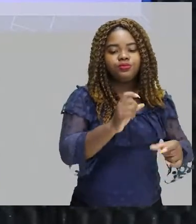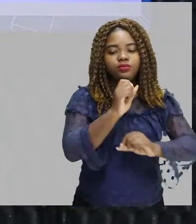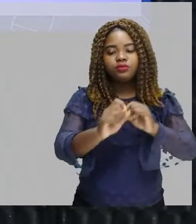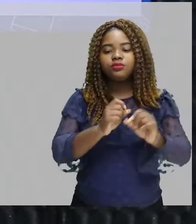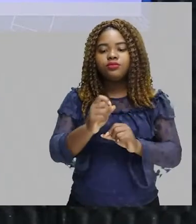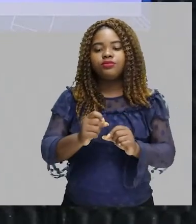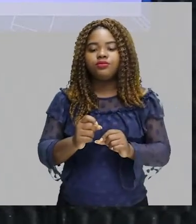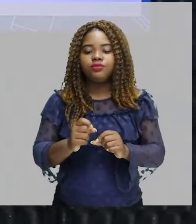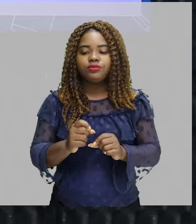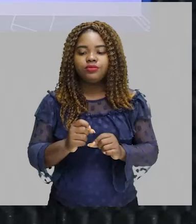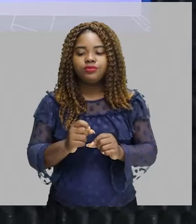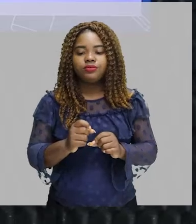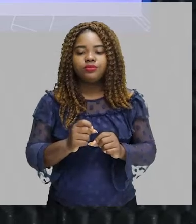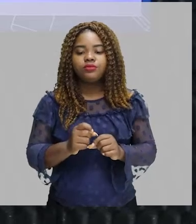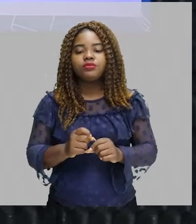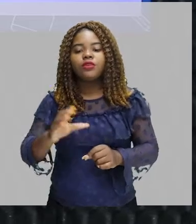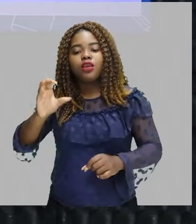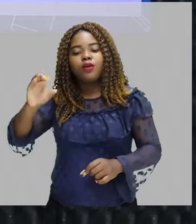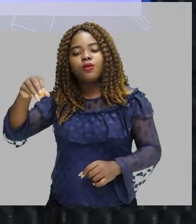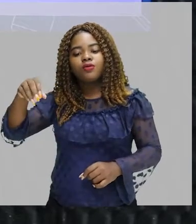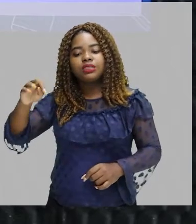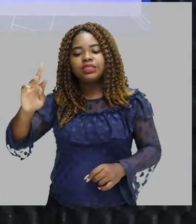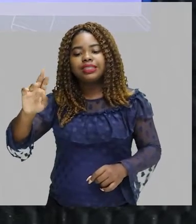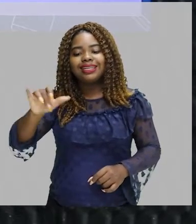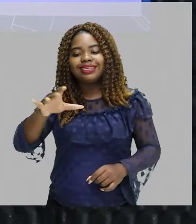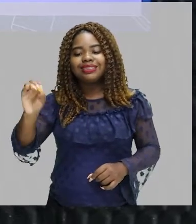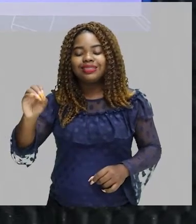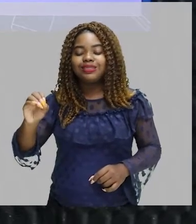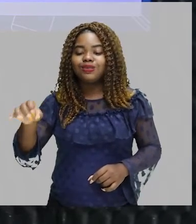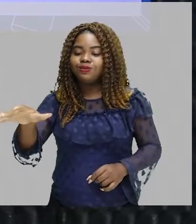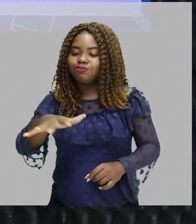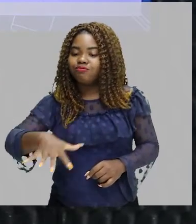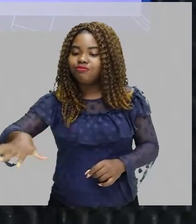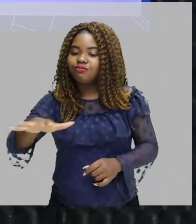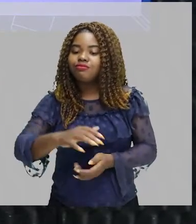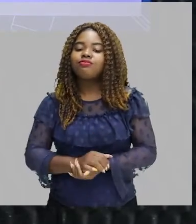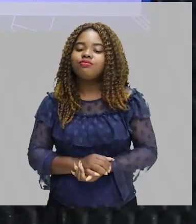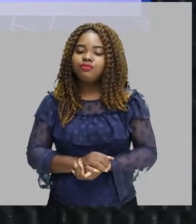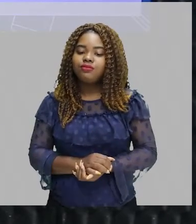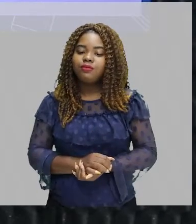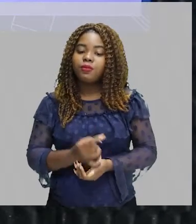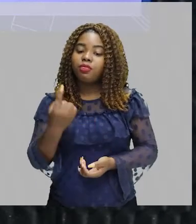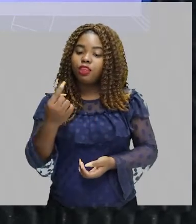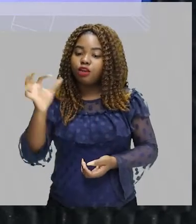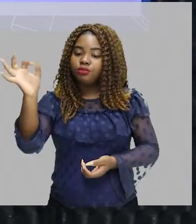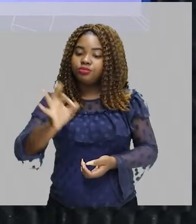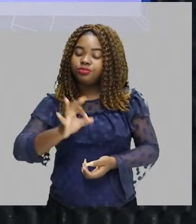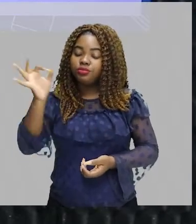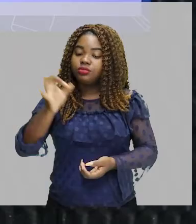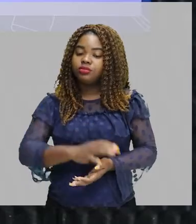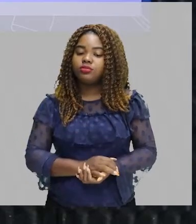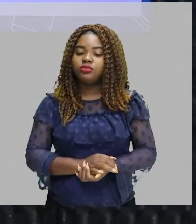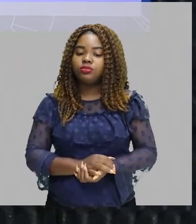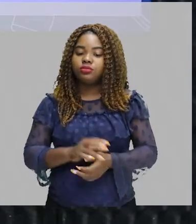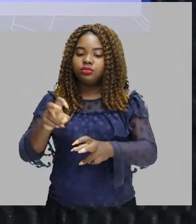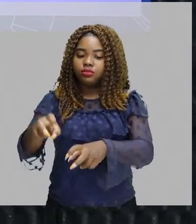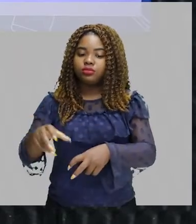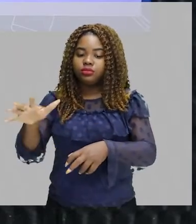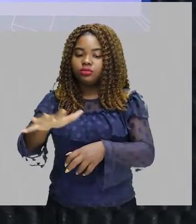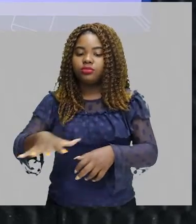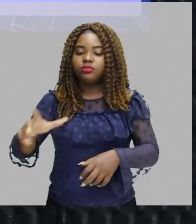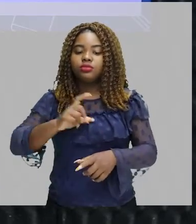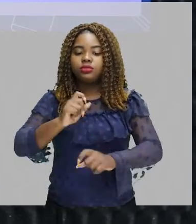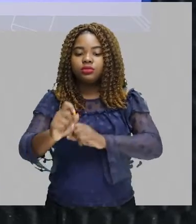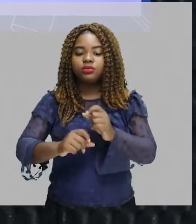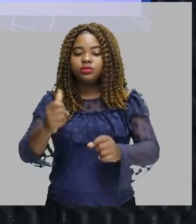galera, estima-se que 1% da população rural concentra em torno de 50% de toda a área.